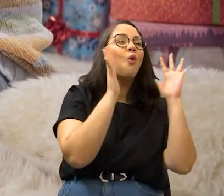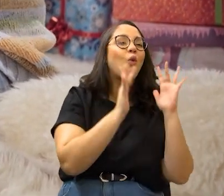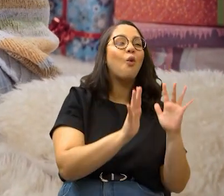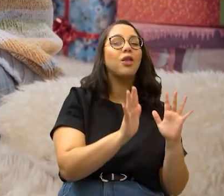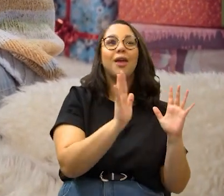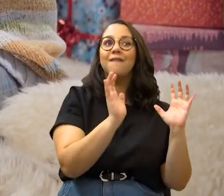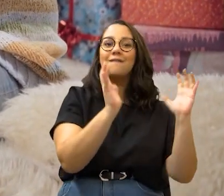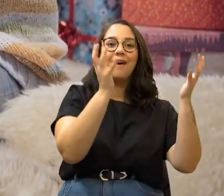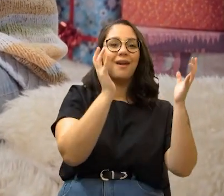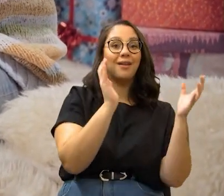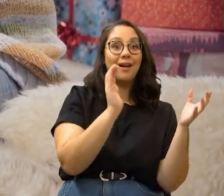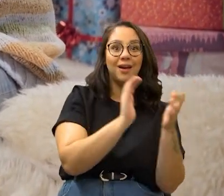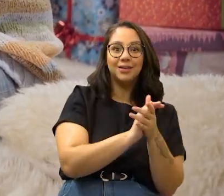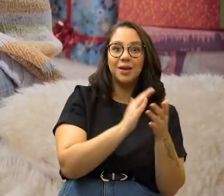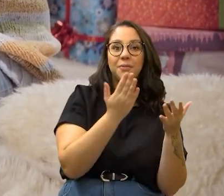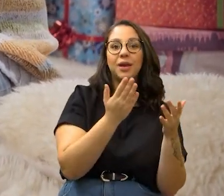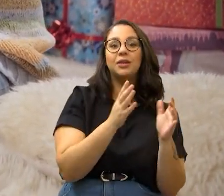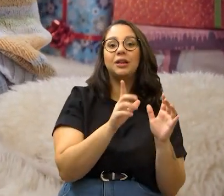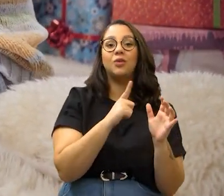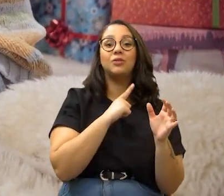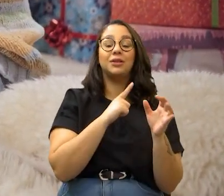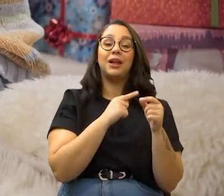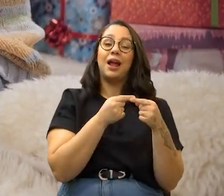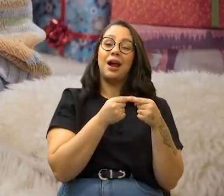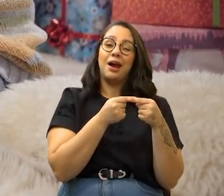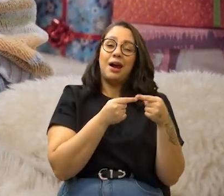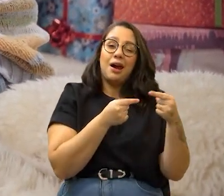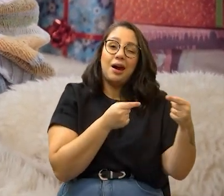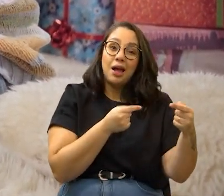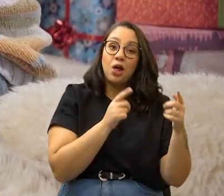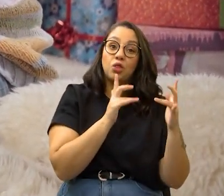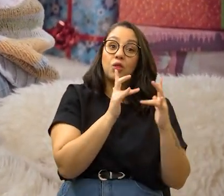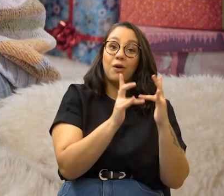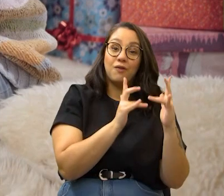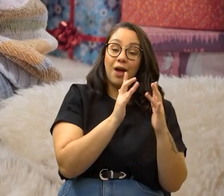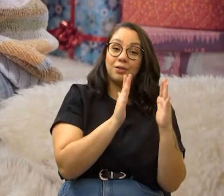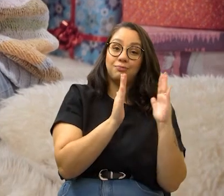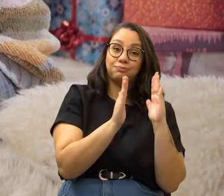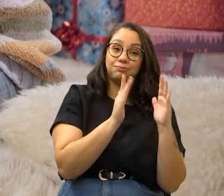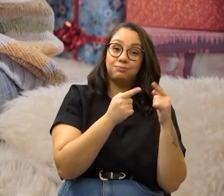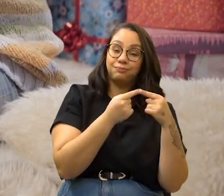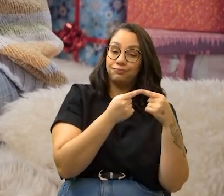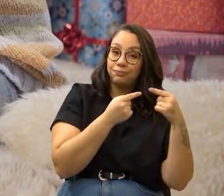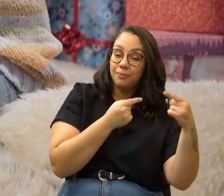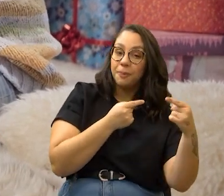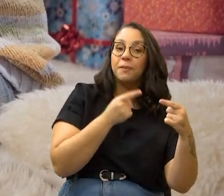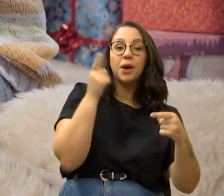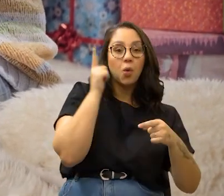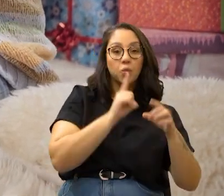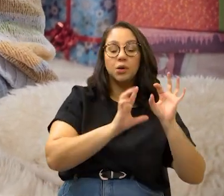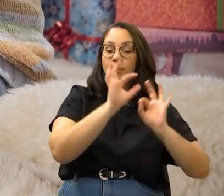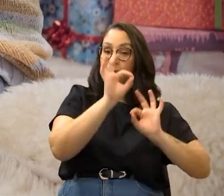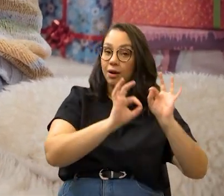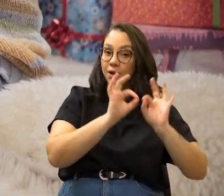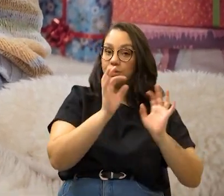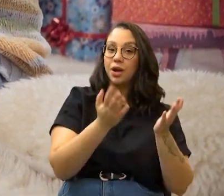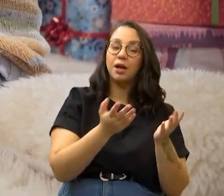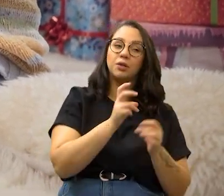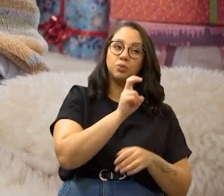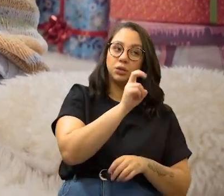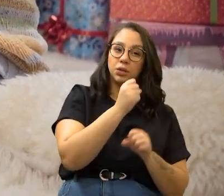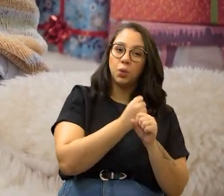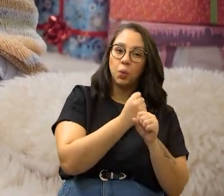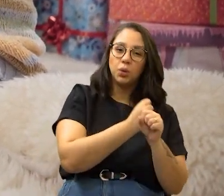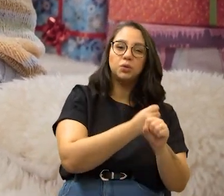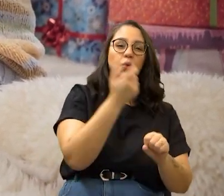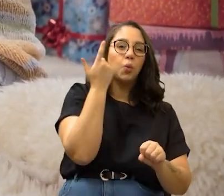de fazer o casamento, então alongam o noivado para conseguir fazer esse planejamento todo. Então, 5 anos realmente para